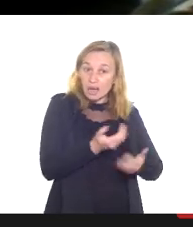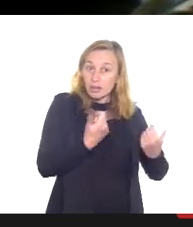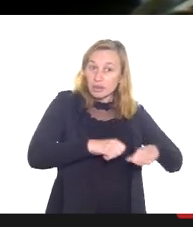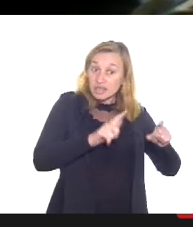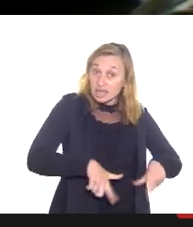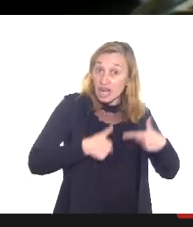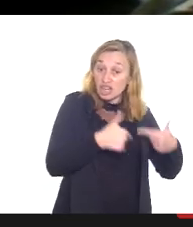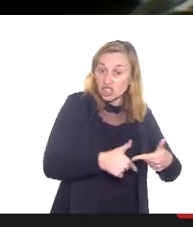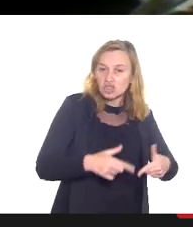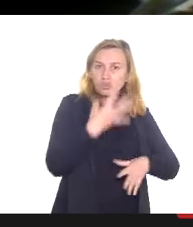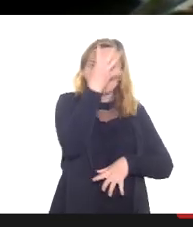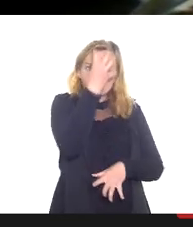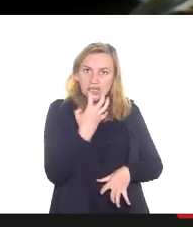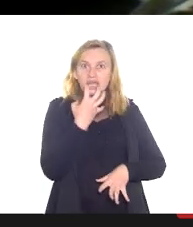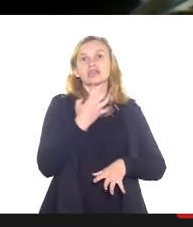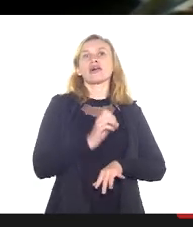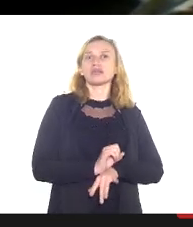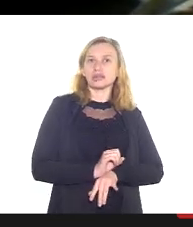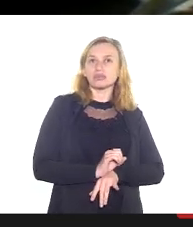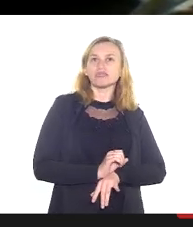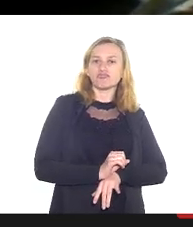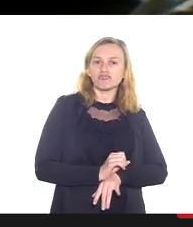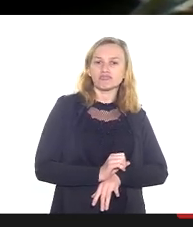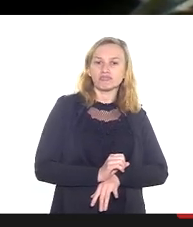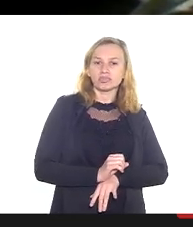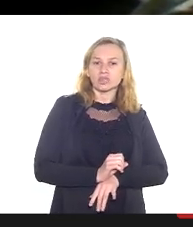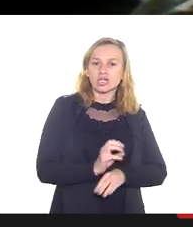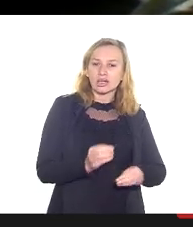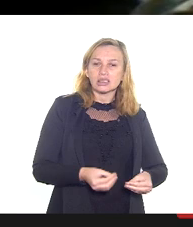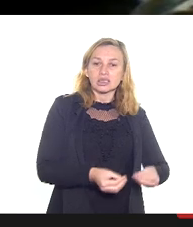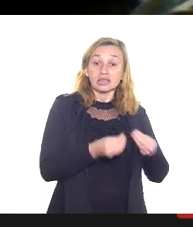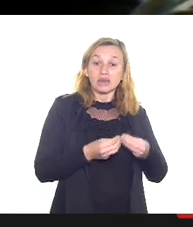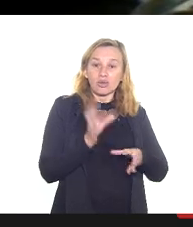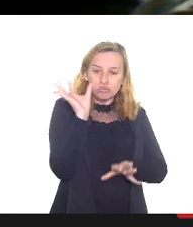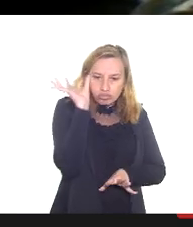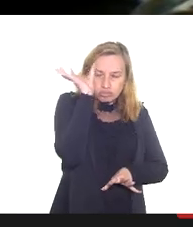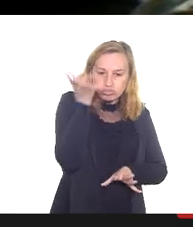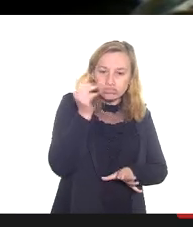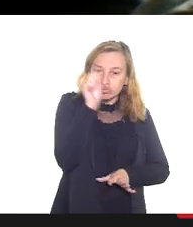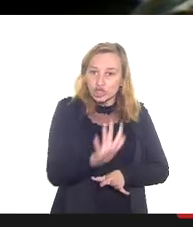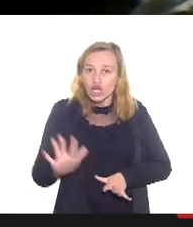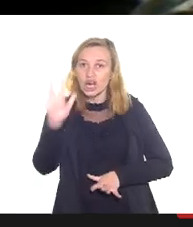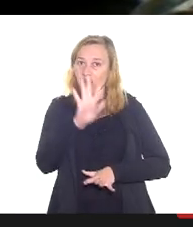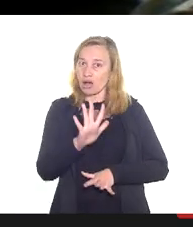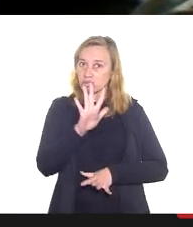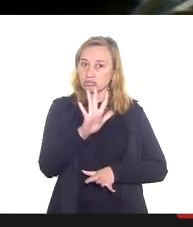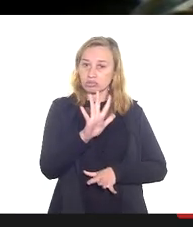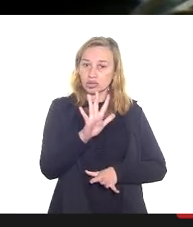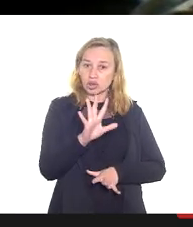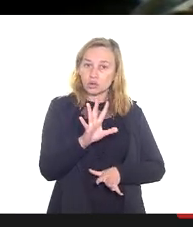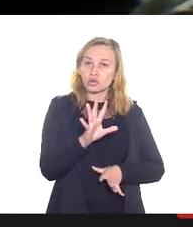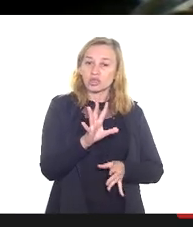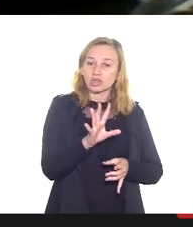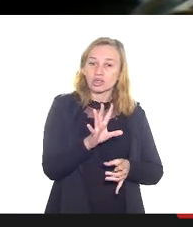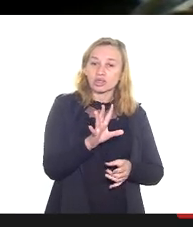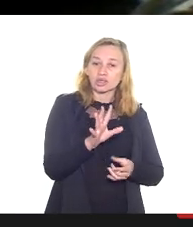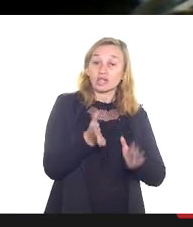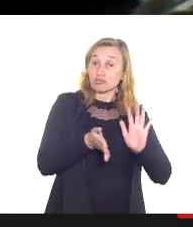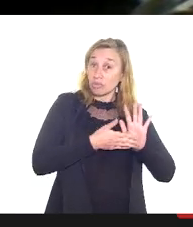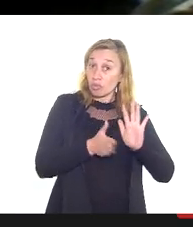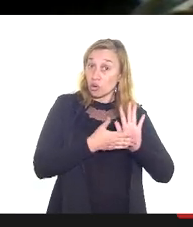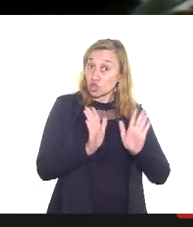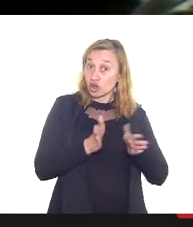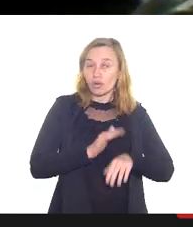com bastante celeridade e dar uma solução geral ao que está sendo